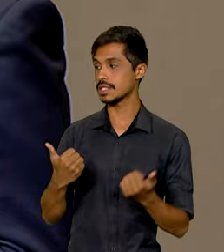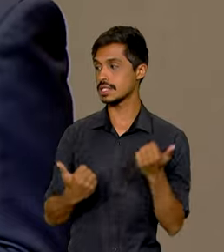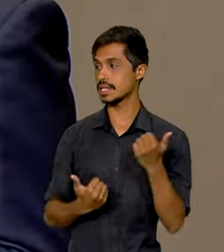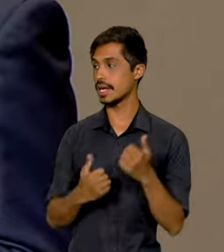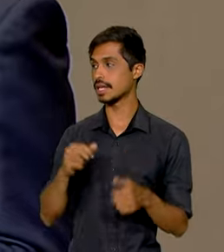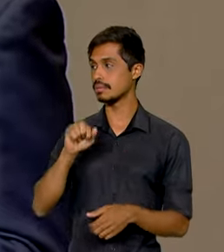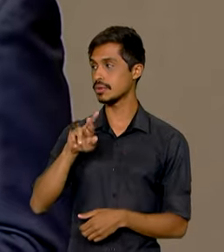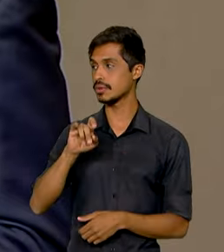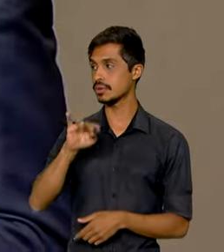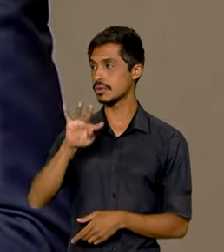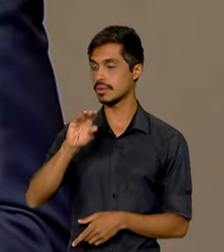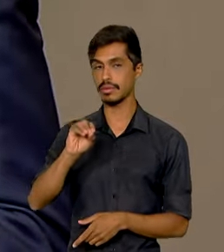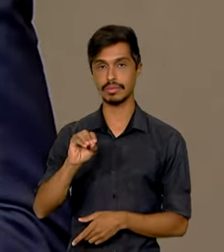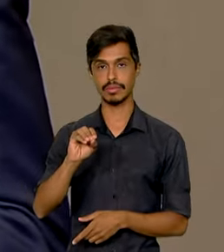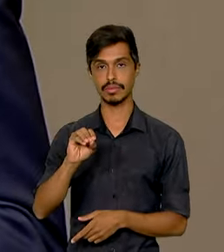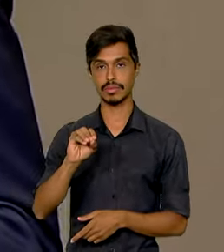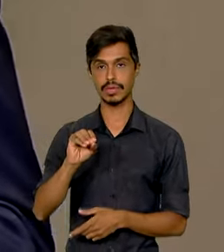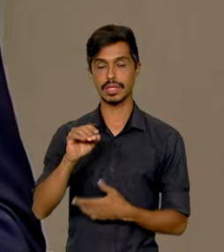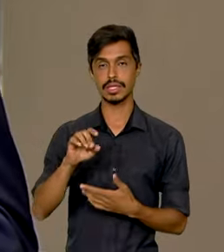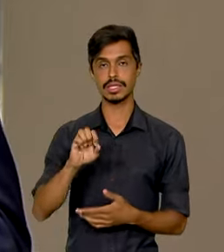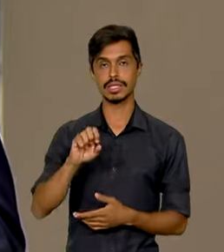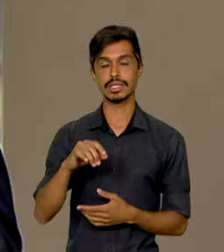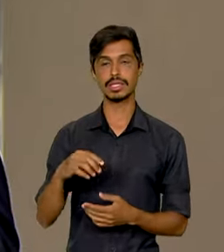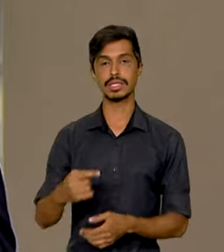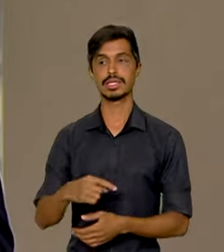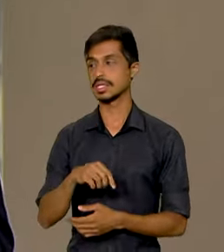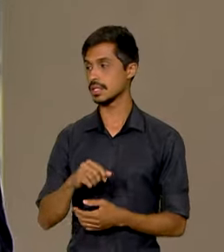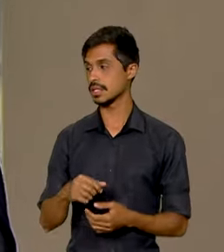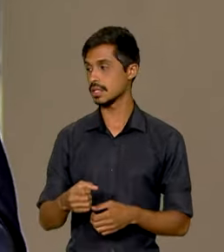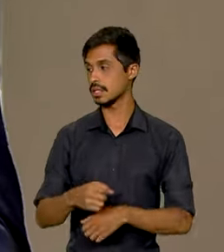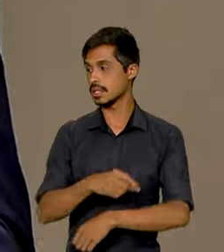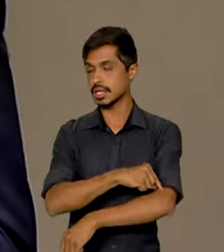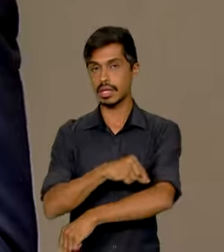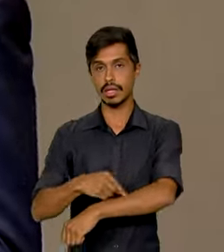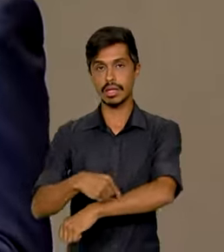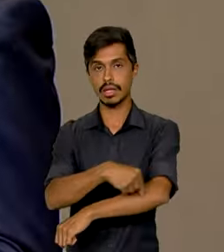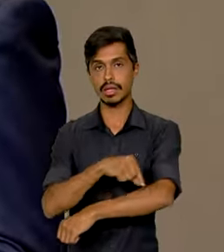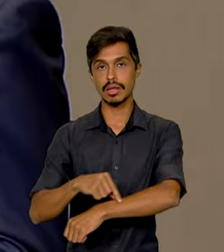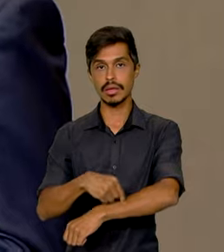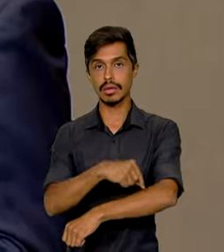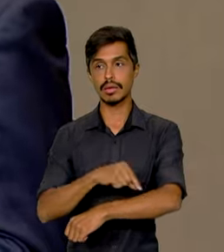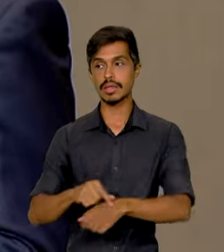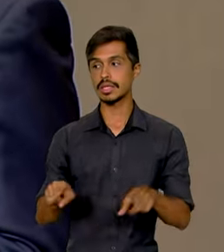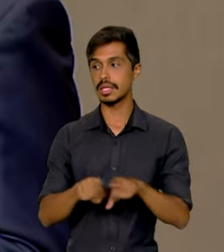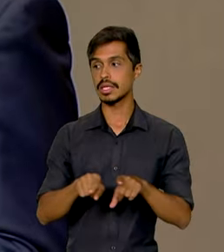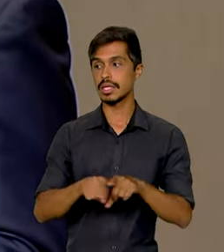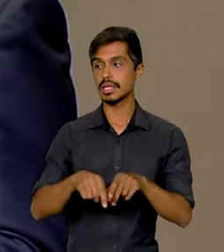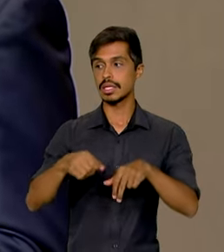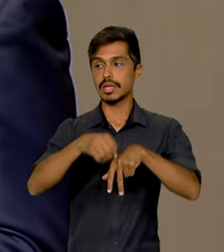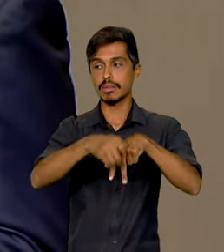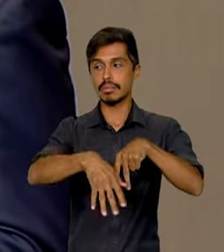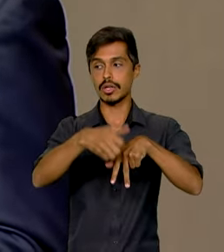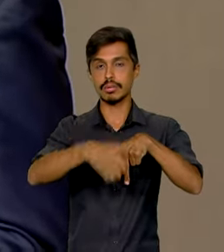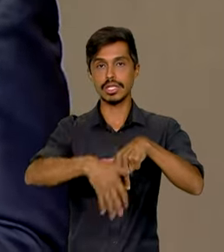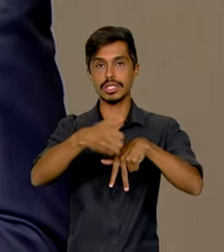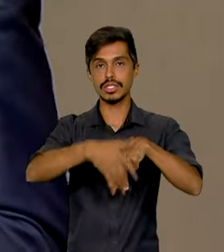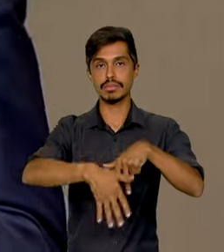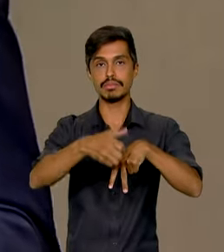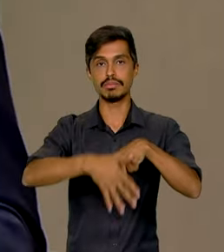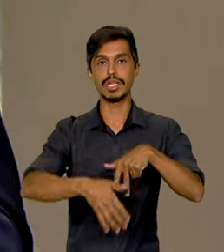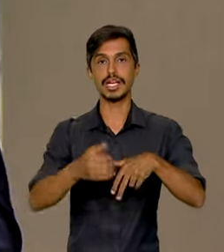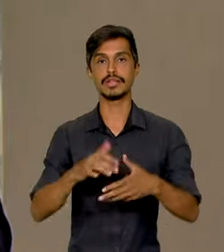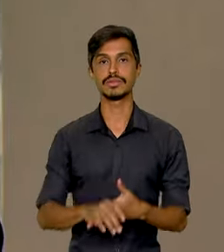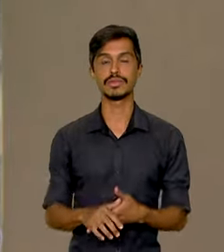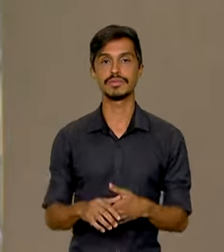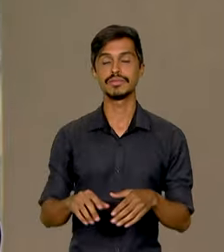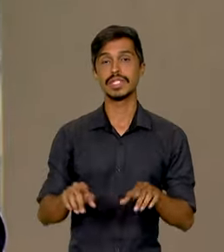circulando novamente e o risco do vírus da poliomielite, graças a Deus, ainda não aconteceu, mas por